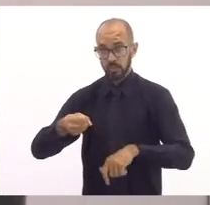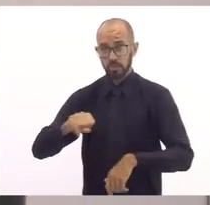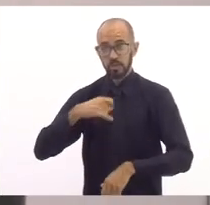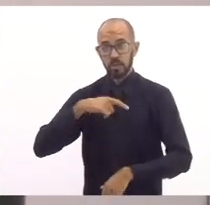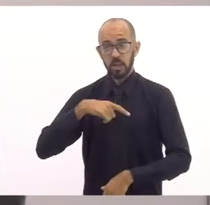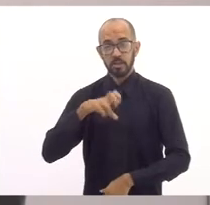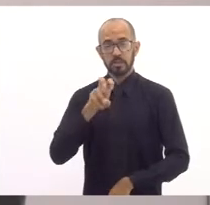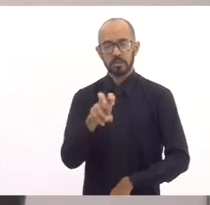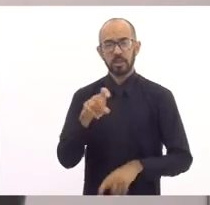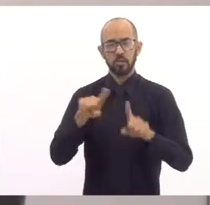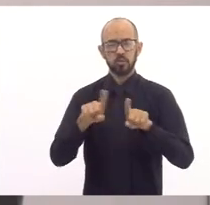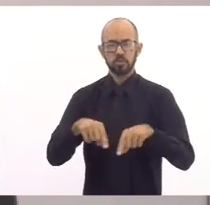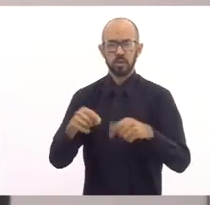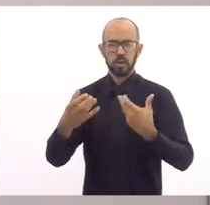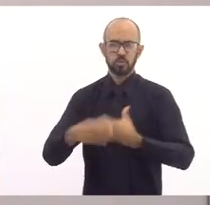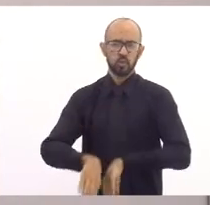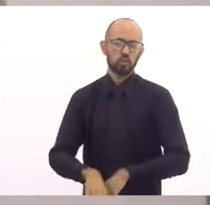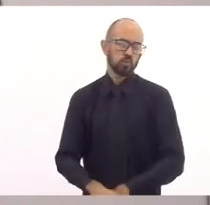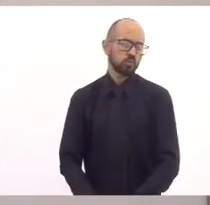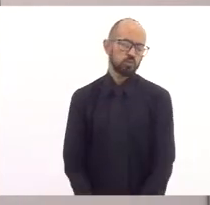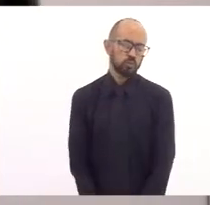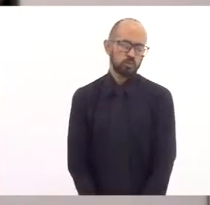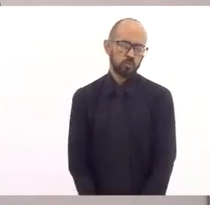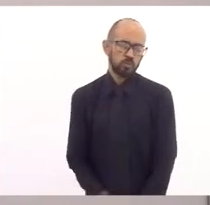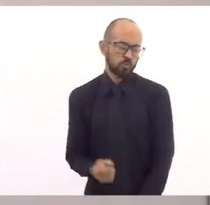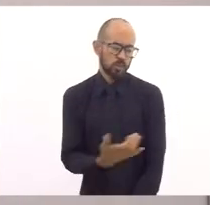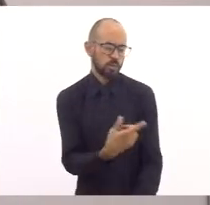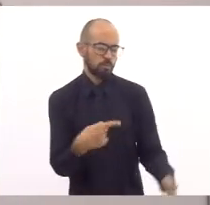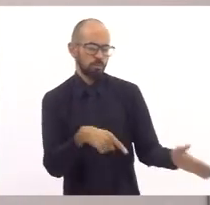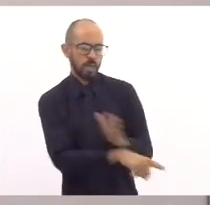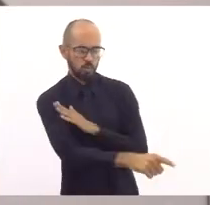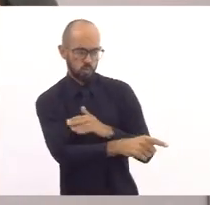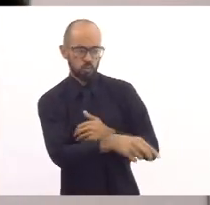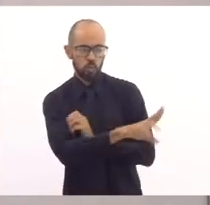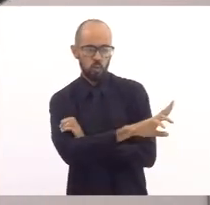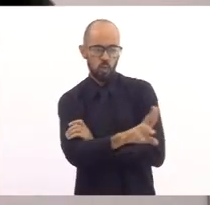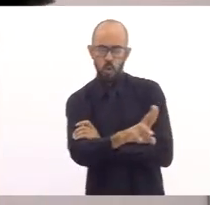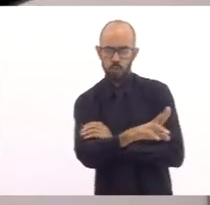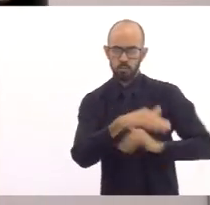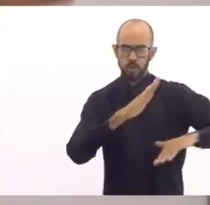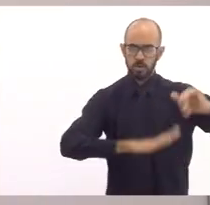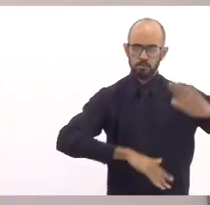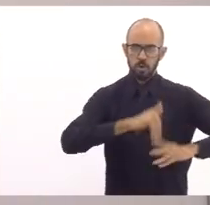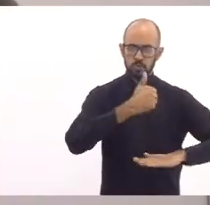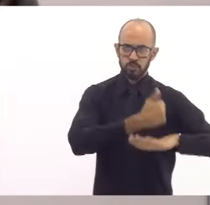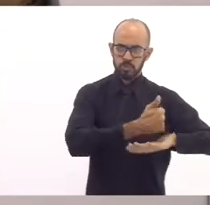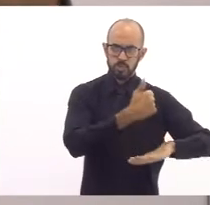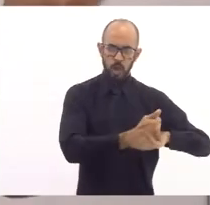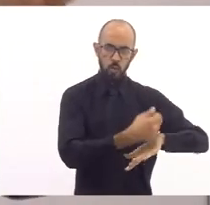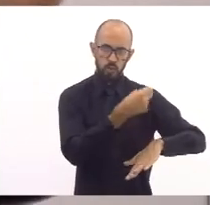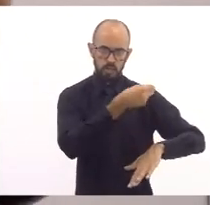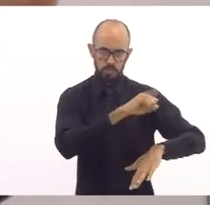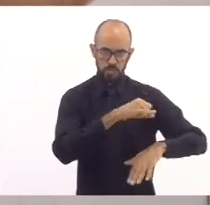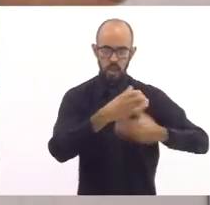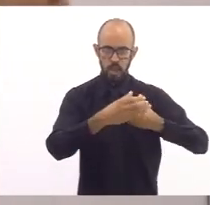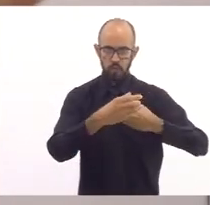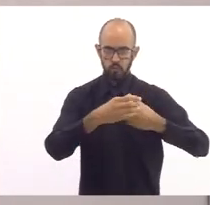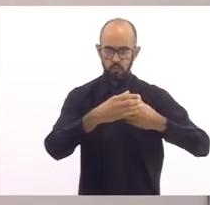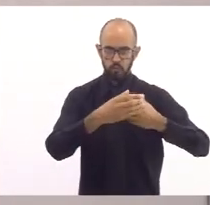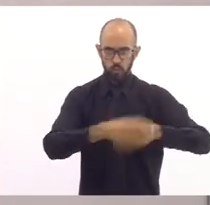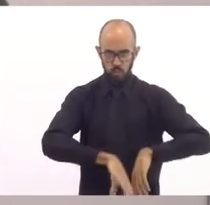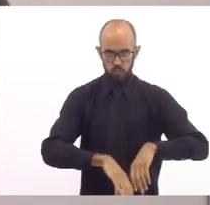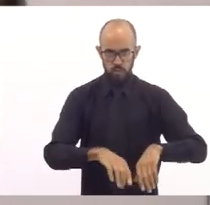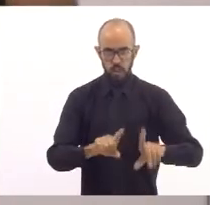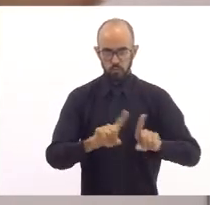funcionários concursados. Quando eu pergunto aqui o nome, a profissão, se é funcionário público,